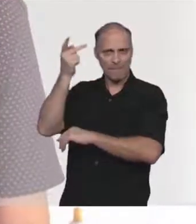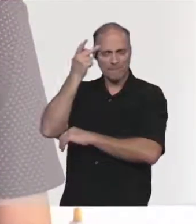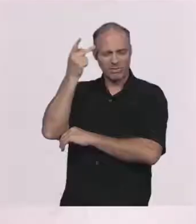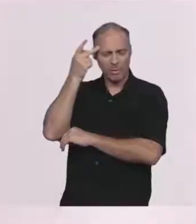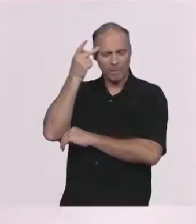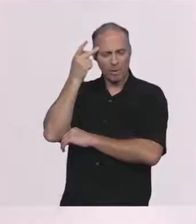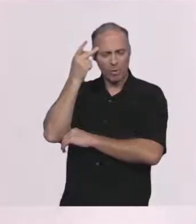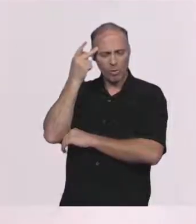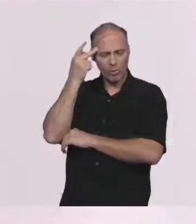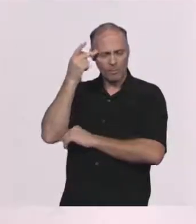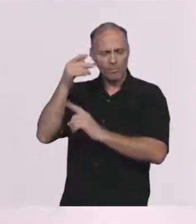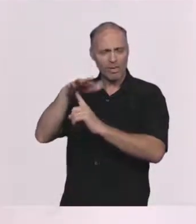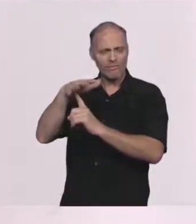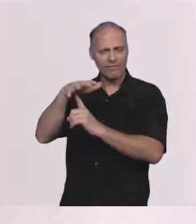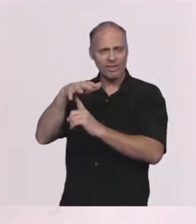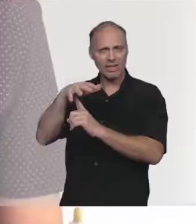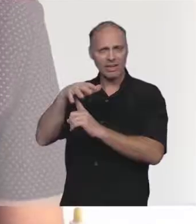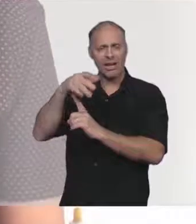É a